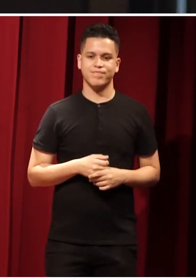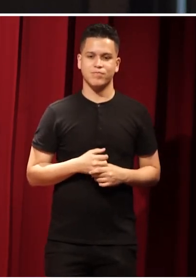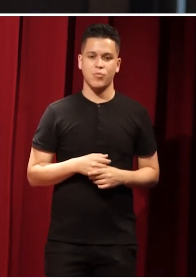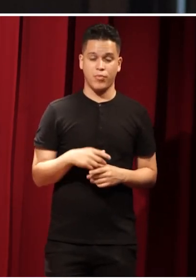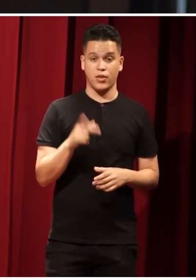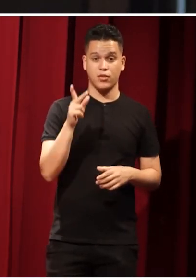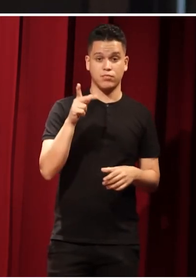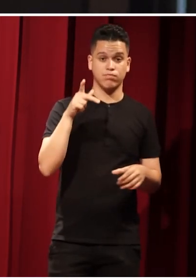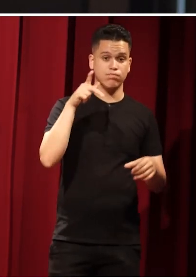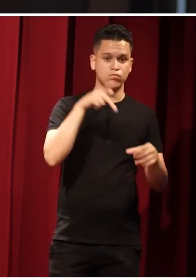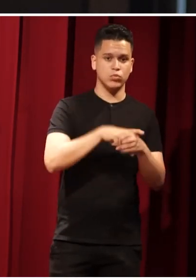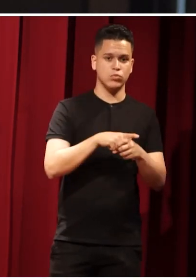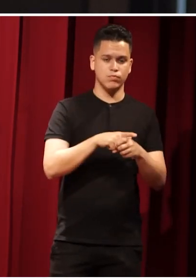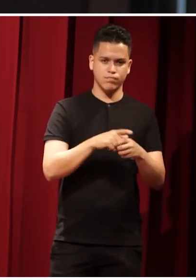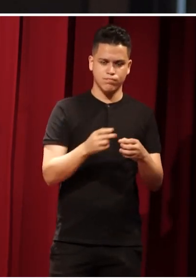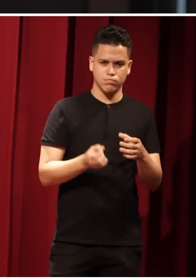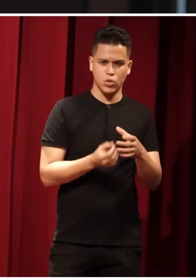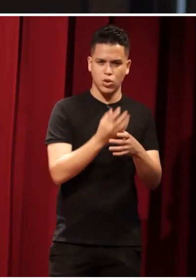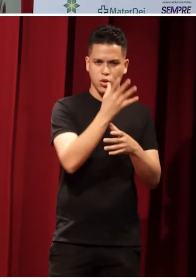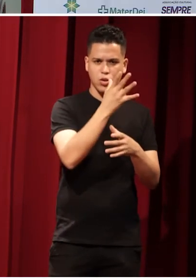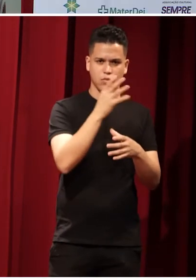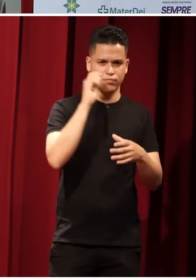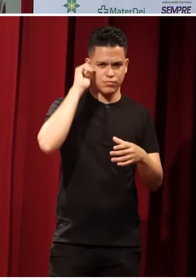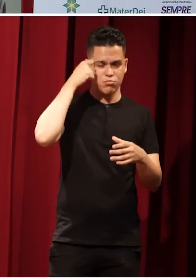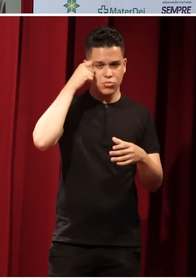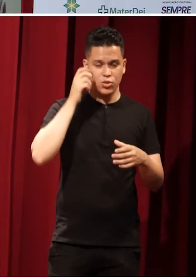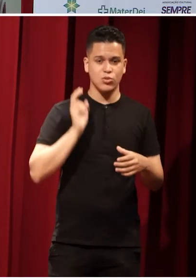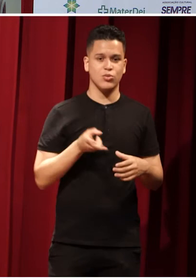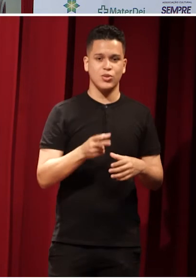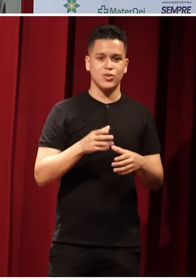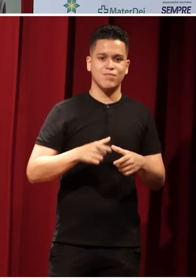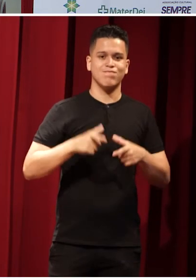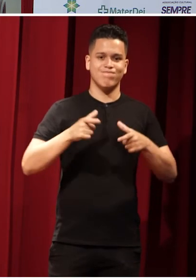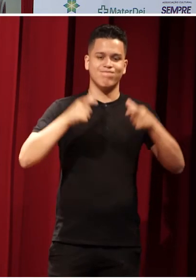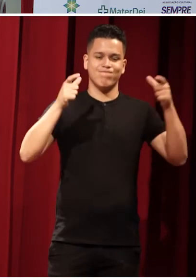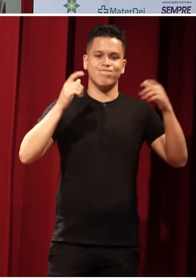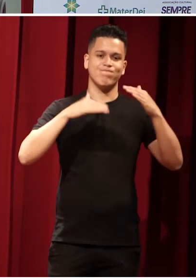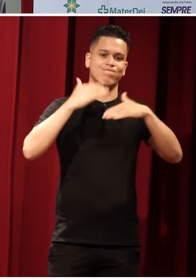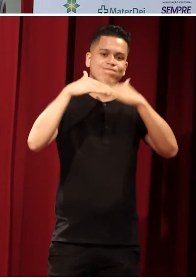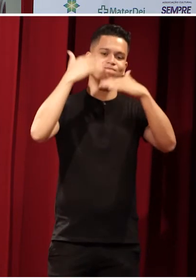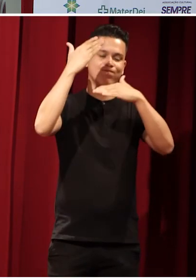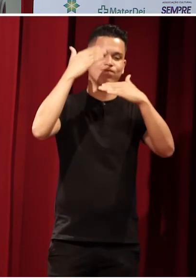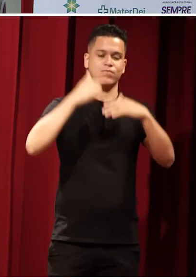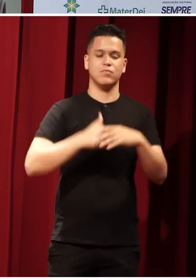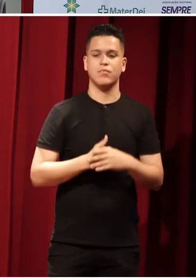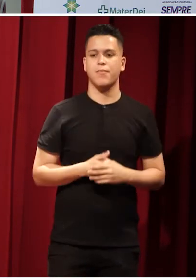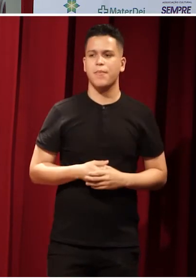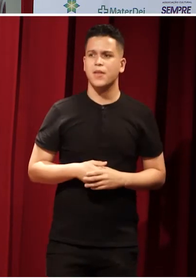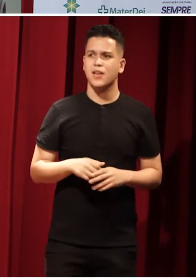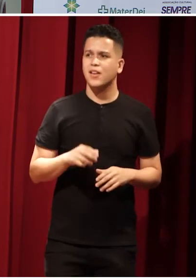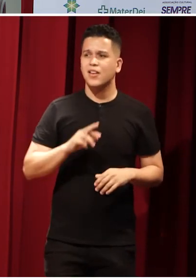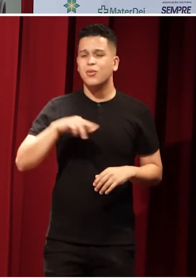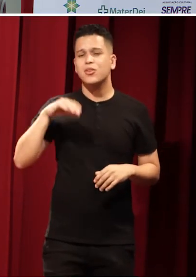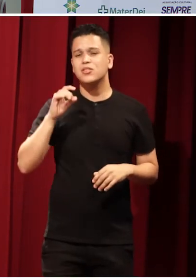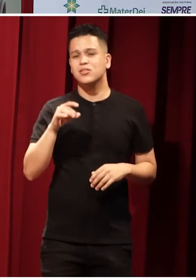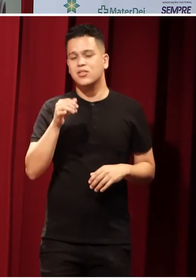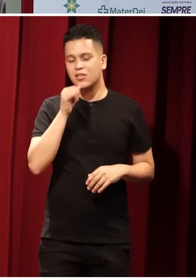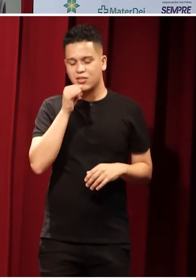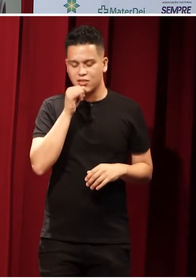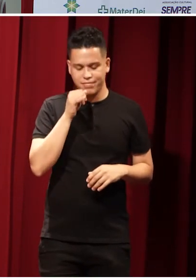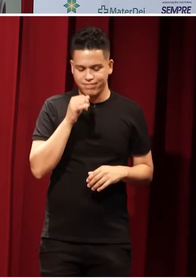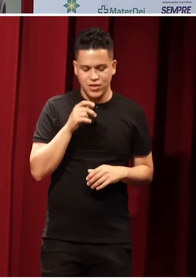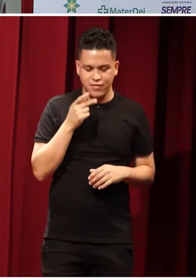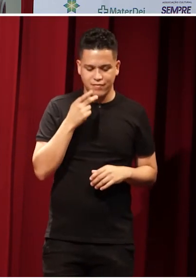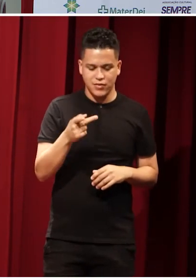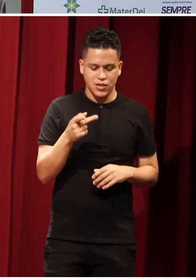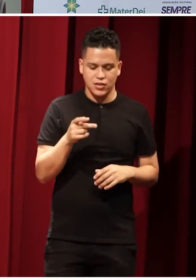artigo um mês atrás no TEBWall mostrando isso, como apesar de toda a retórica da indústria,